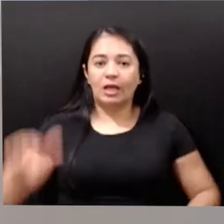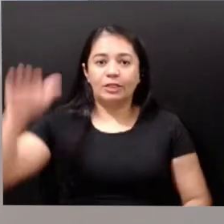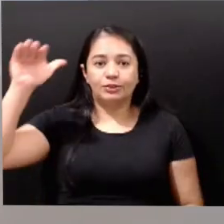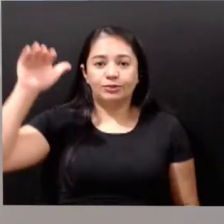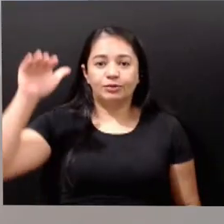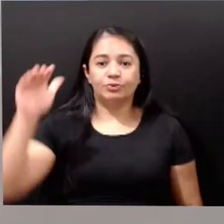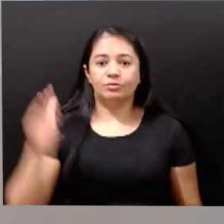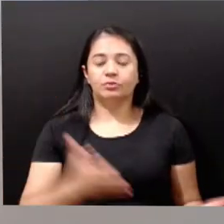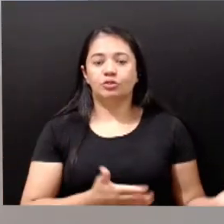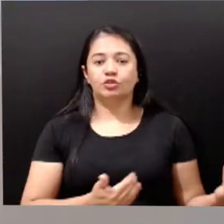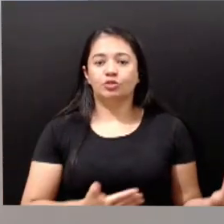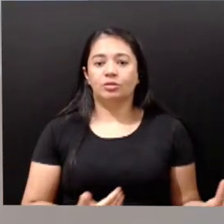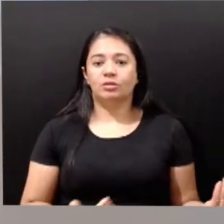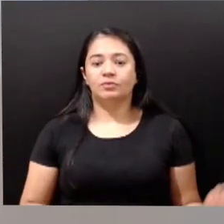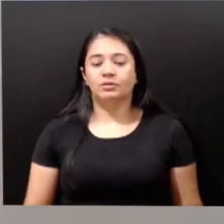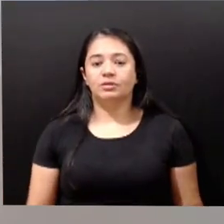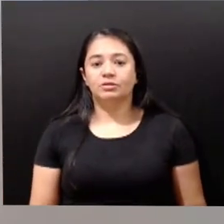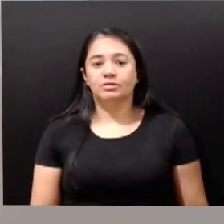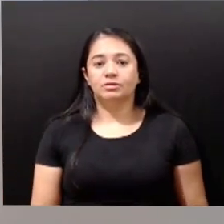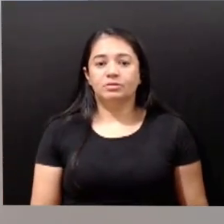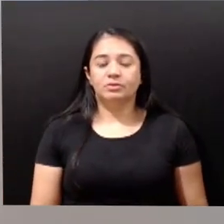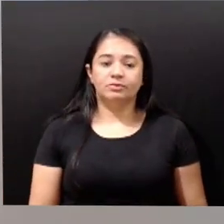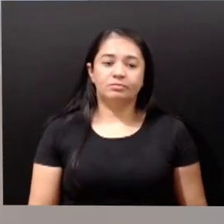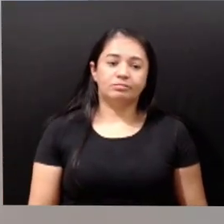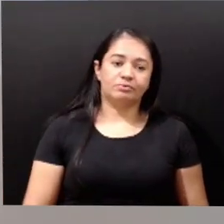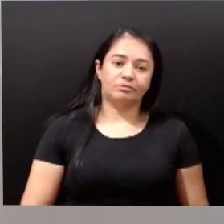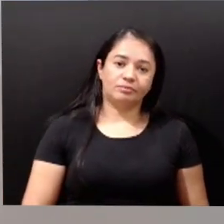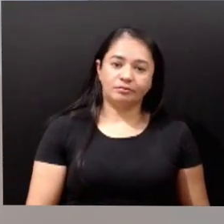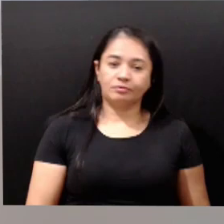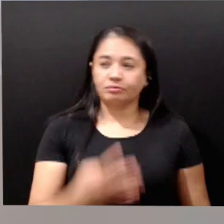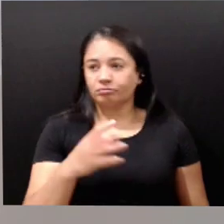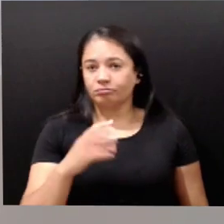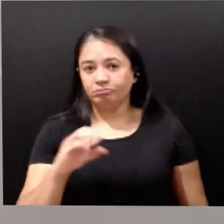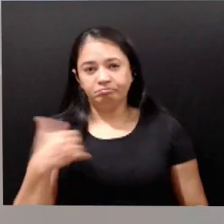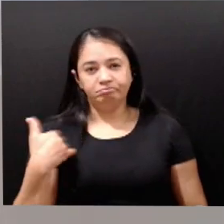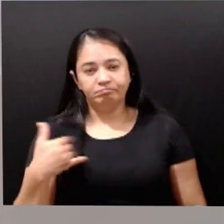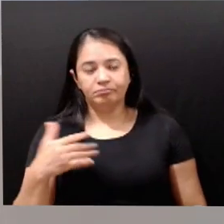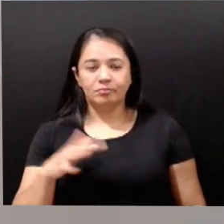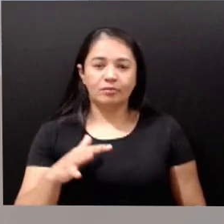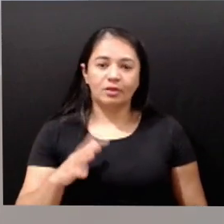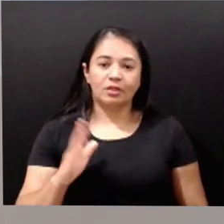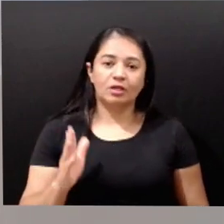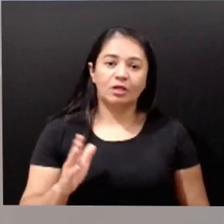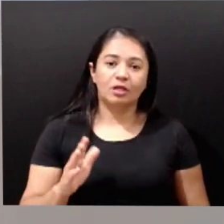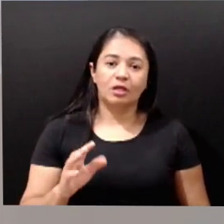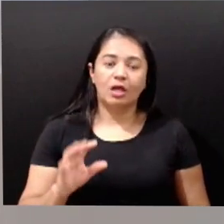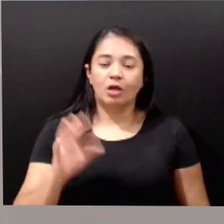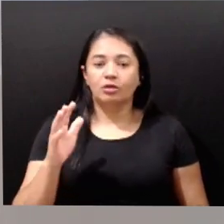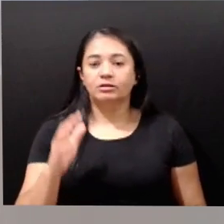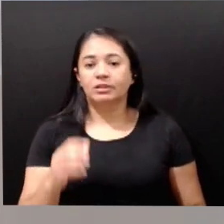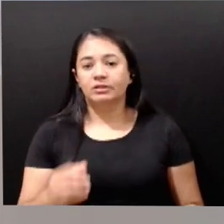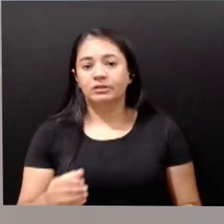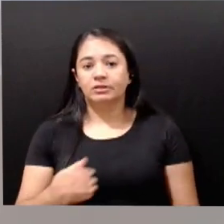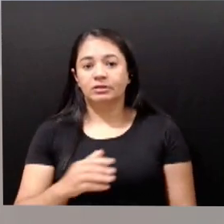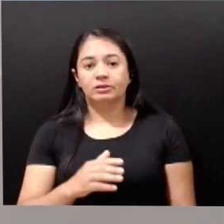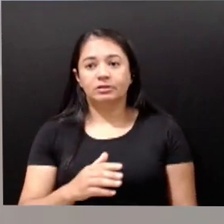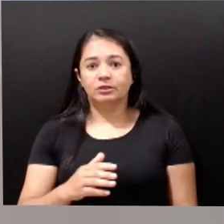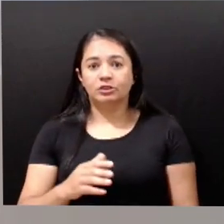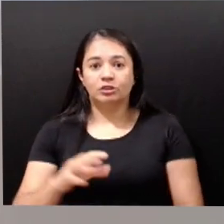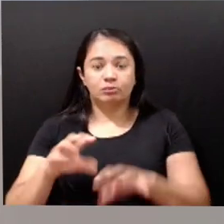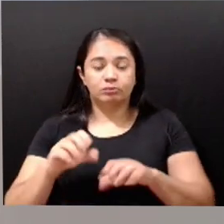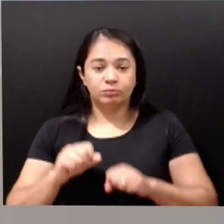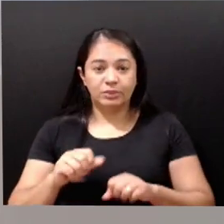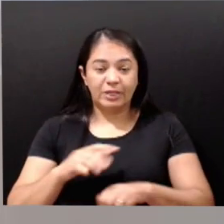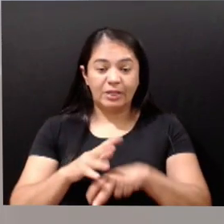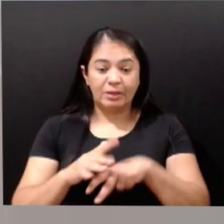jovens ou mesmo pessoas de média, a gente fala, né, adulto de meia idade, com mais de 40 anos, que eventualmente venham a ter um quadro tardio.